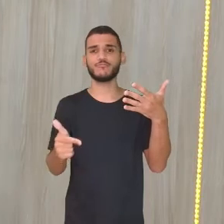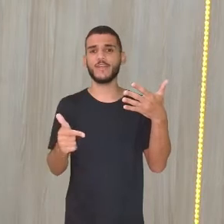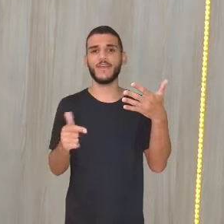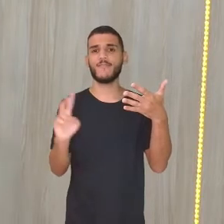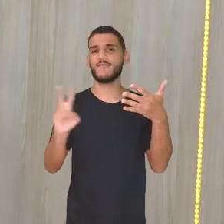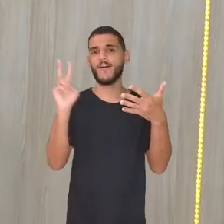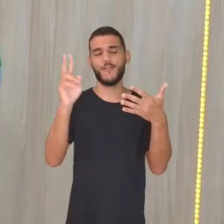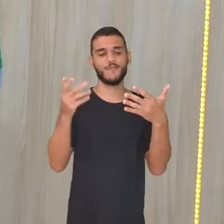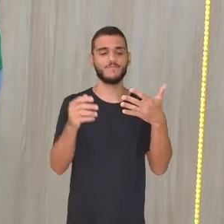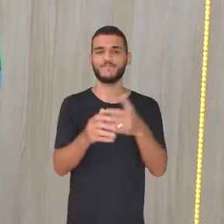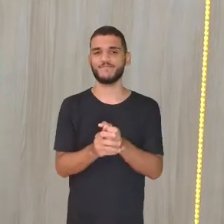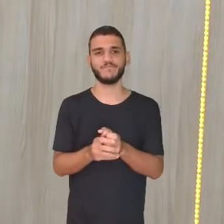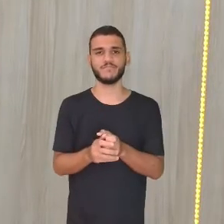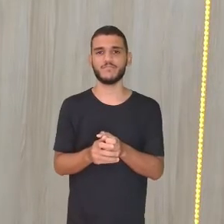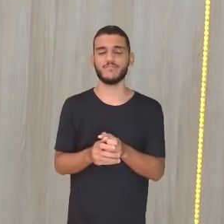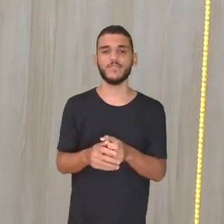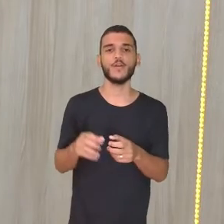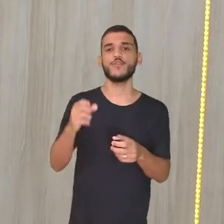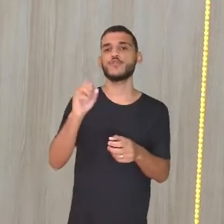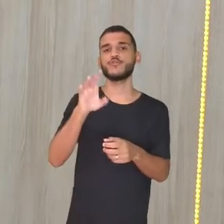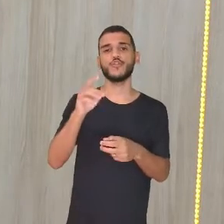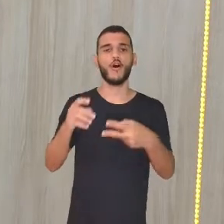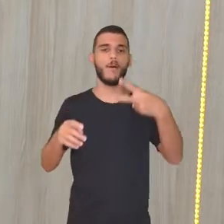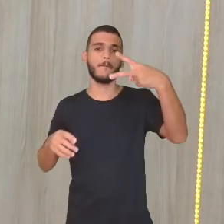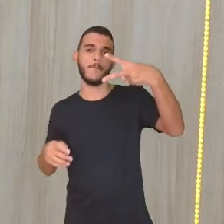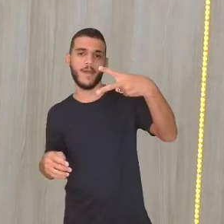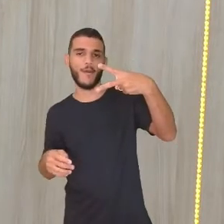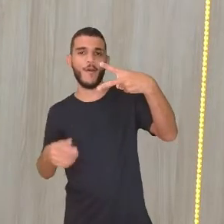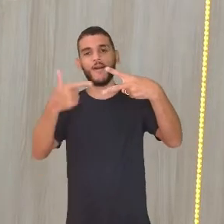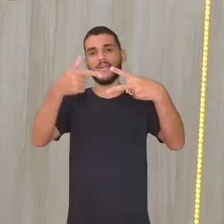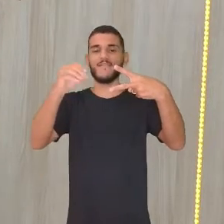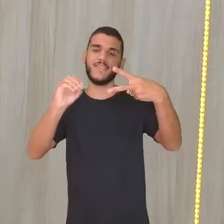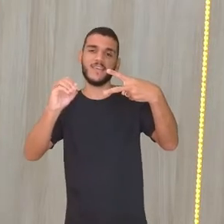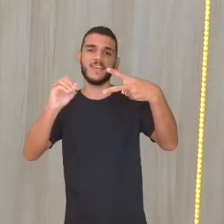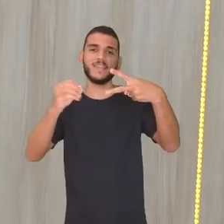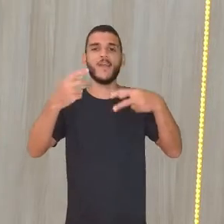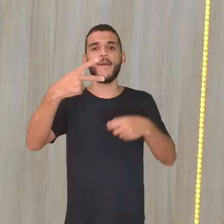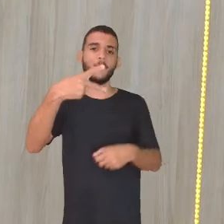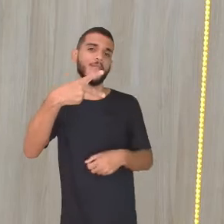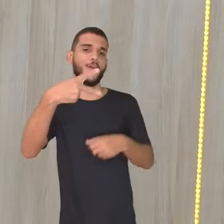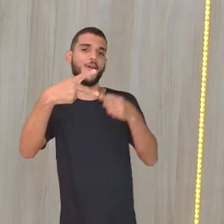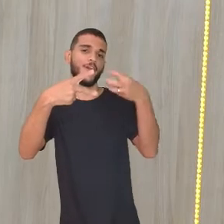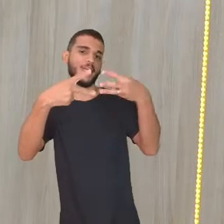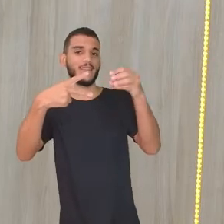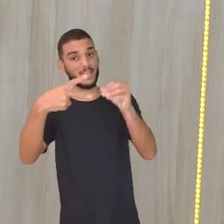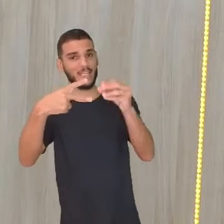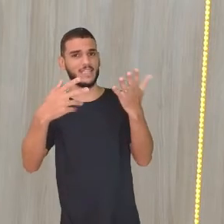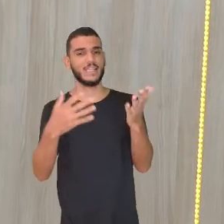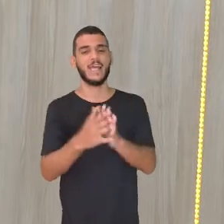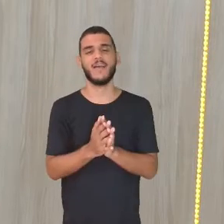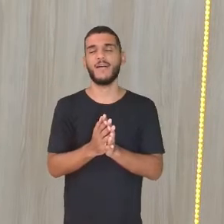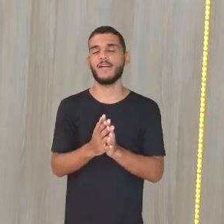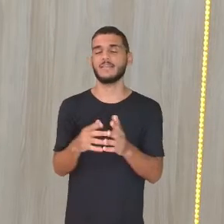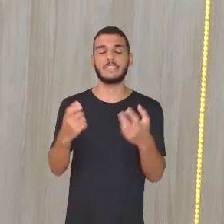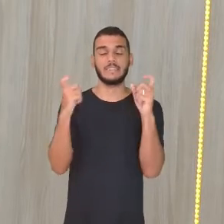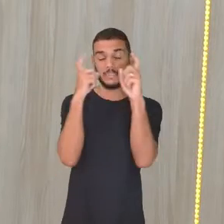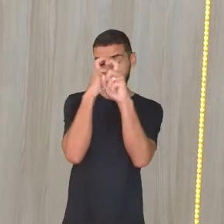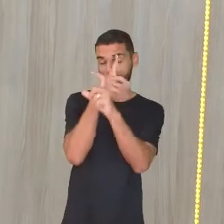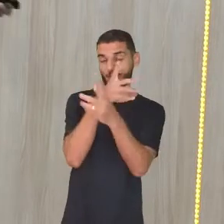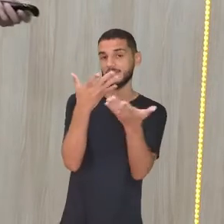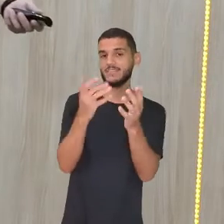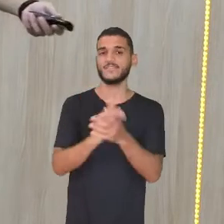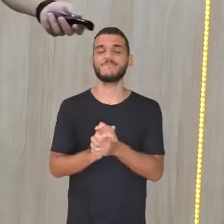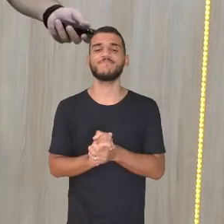menor que 30. Letra B, maior ou igual que 30 e menor que 40. E assim vai. Então,